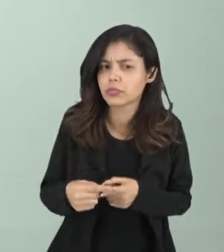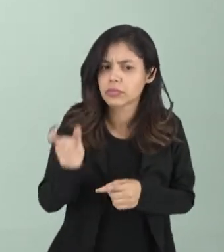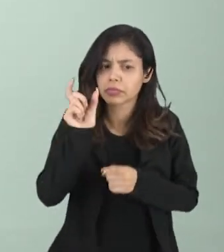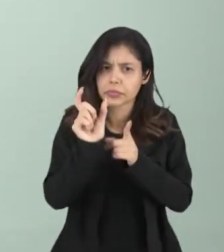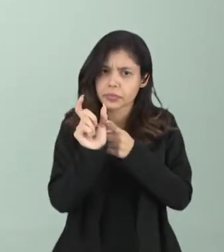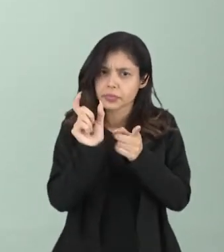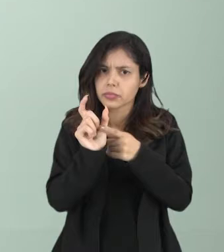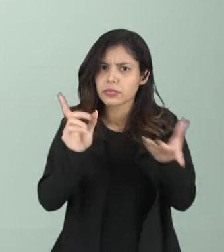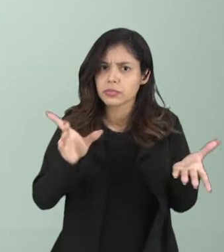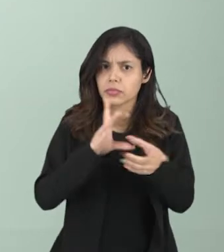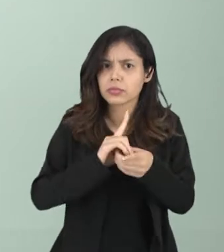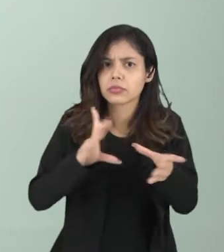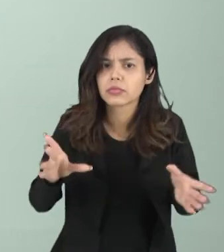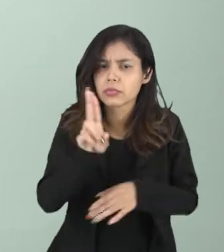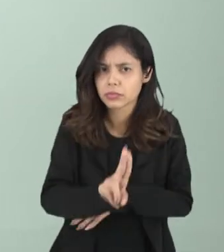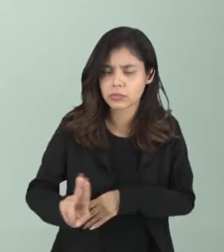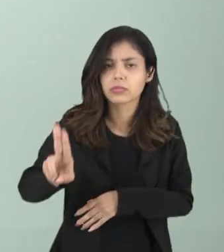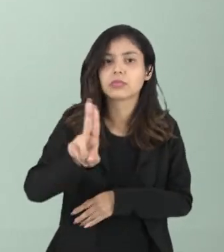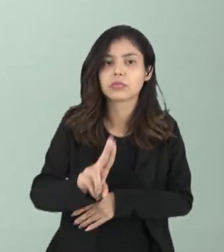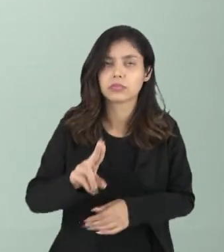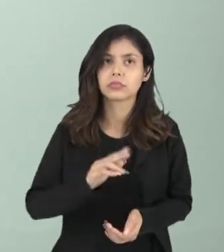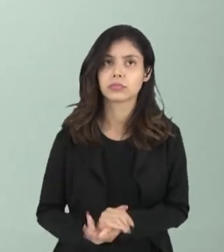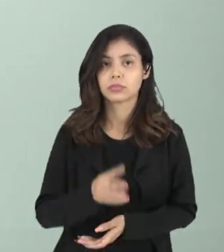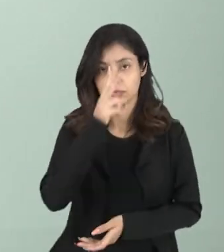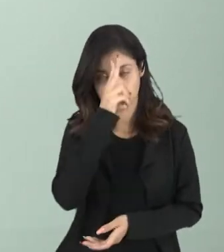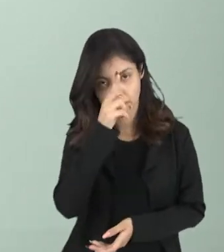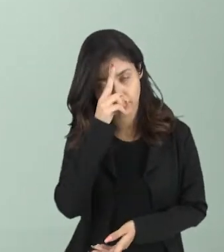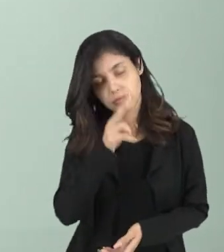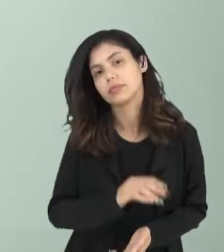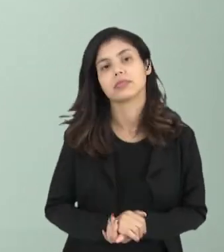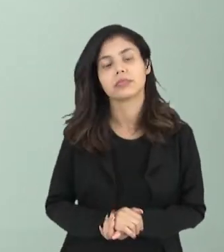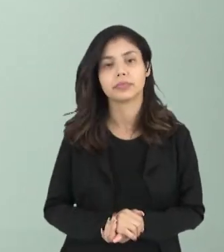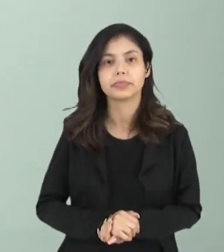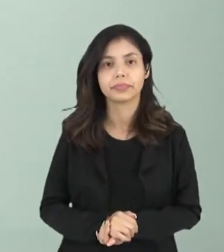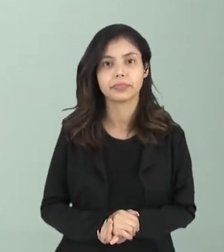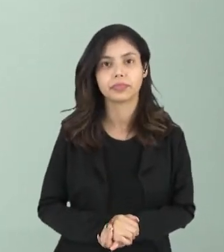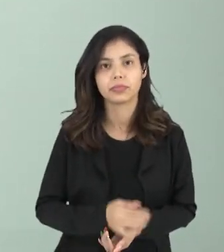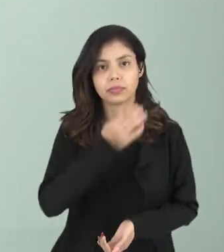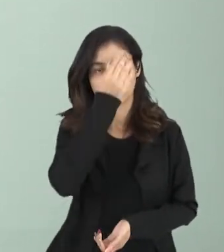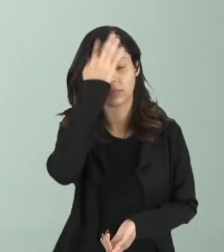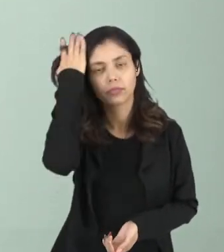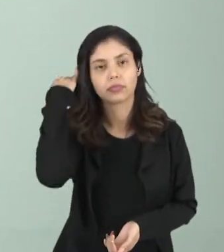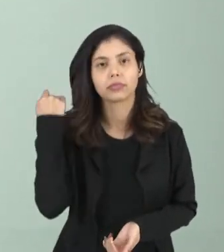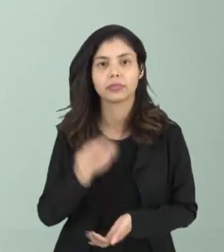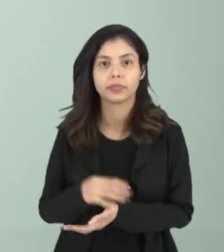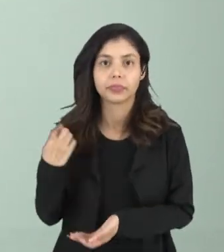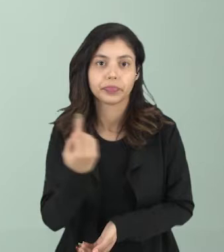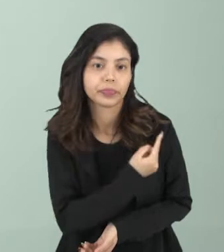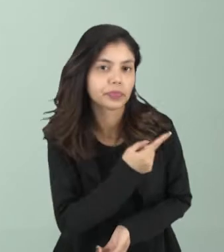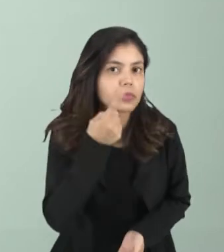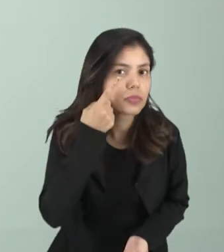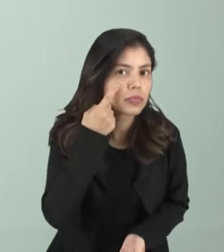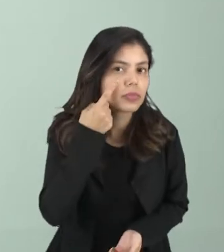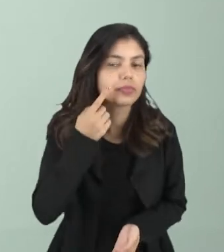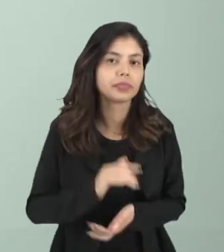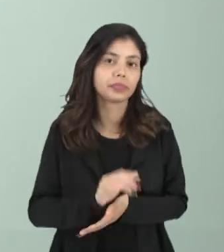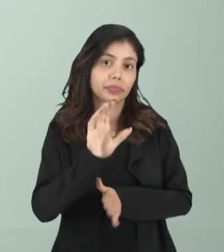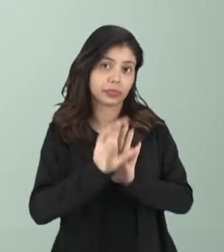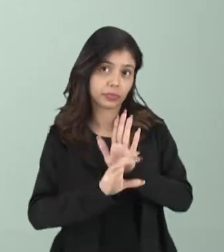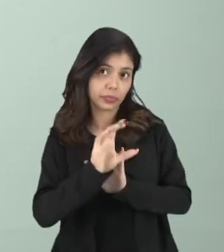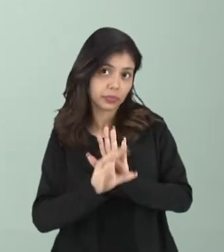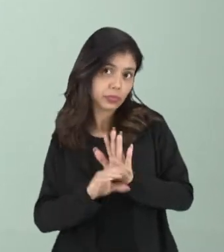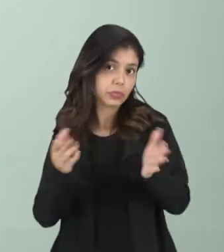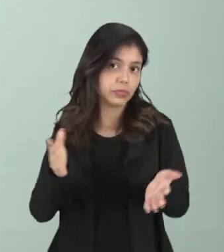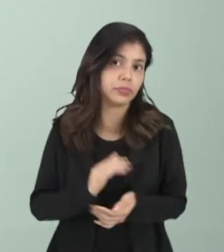palavra ela é tão usável? Né? Lembrando que a gente olha para esse